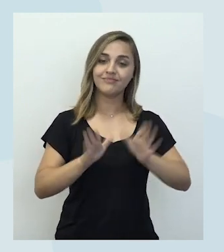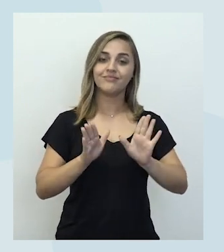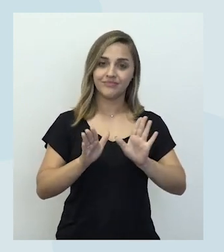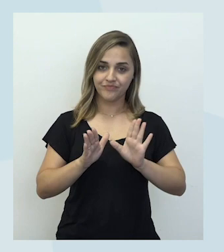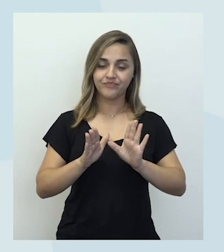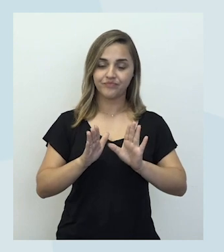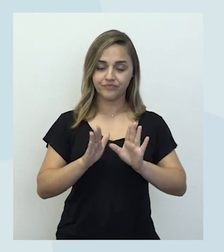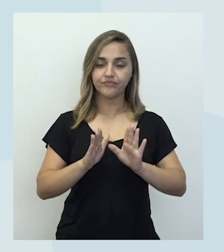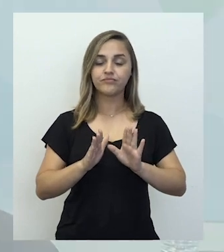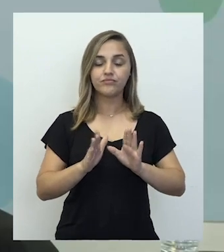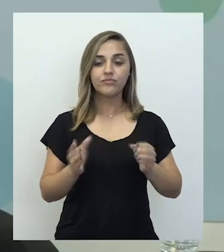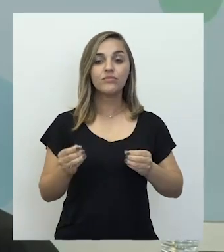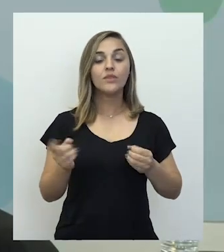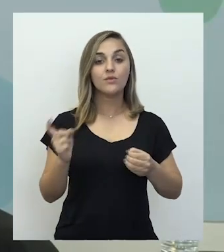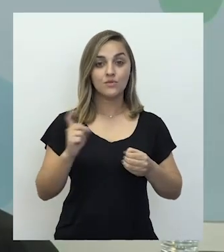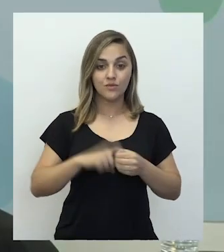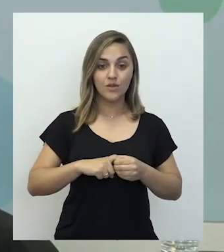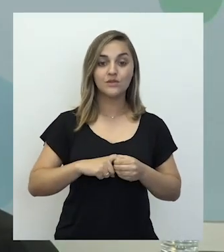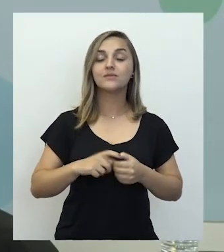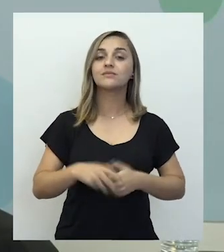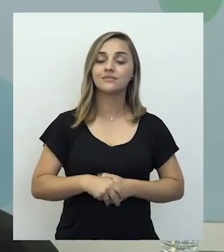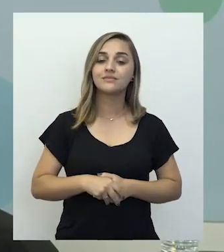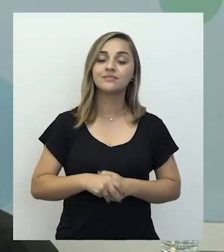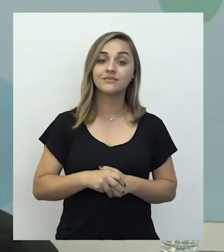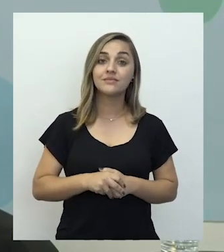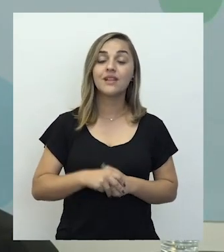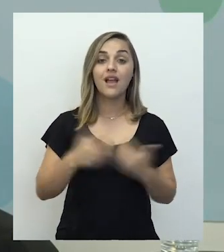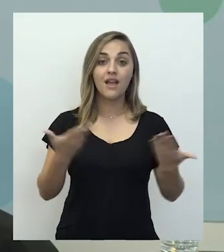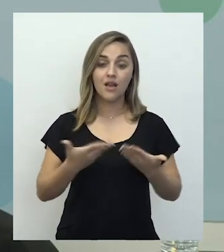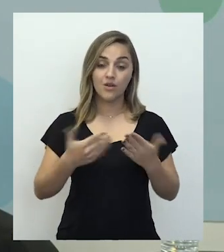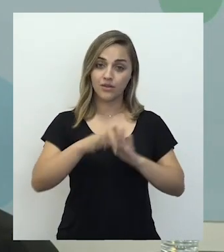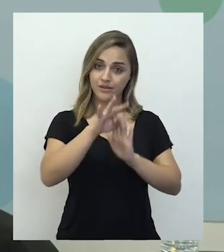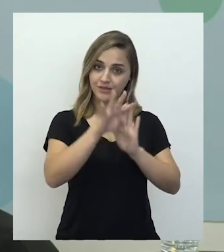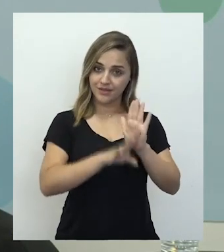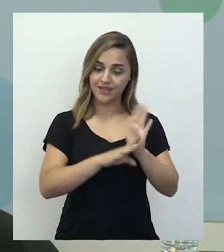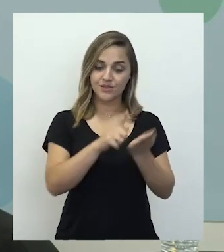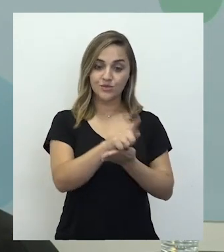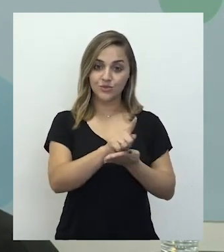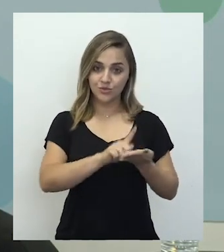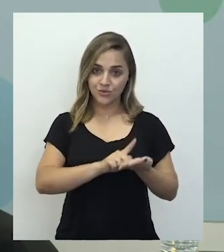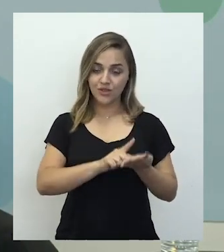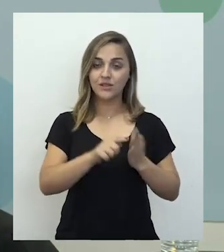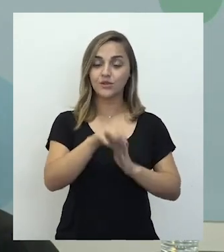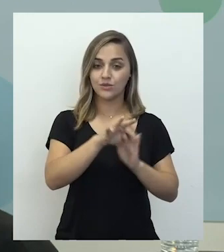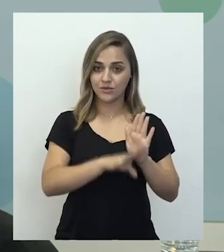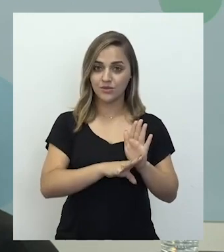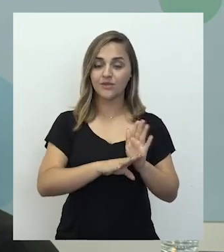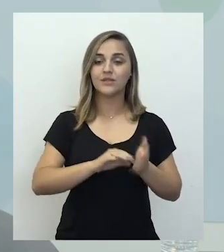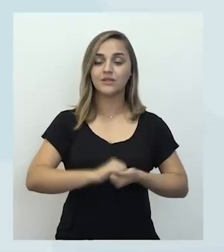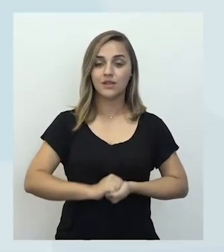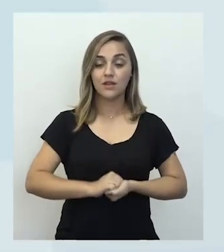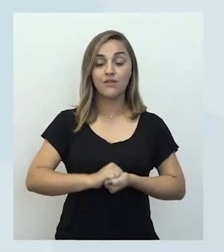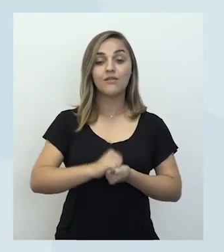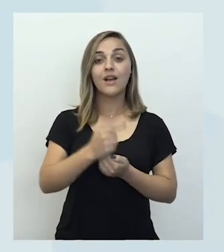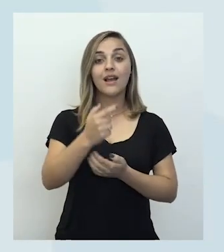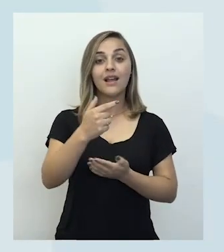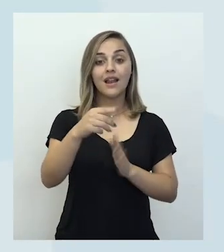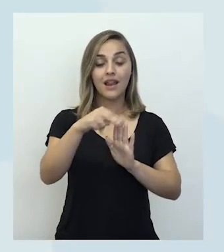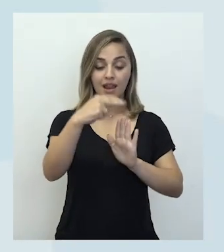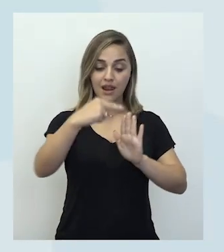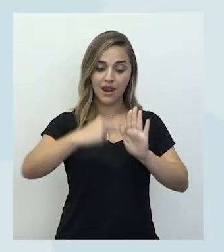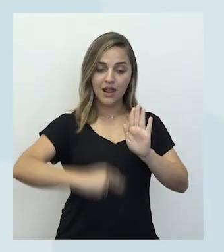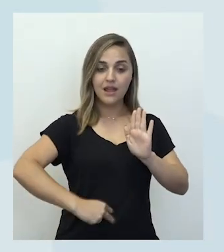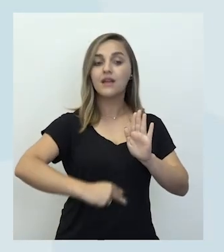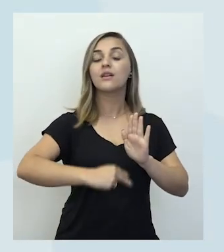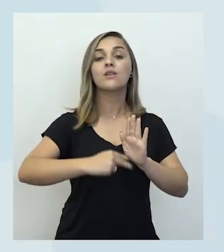aí esse fragmento de algum gênero textual que nós vamos começar agora a leitura. O Memorial da América